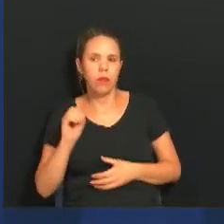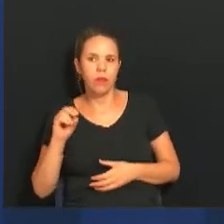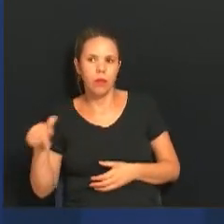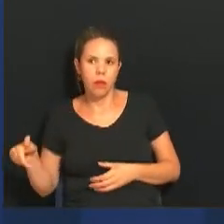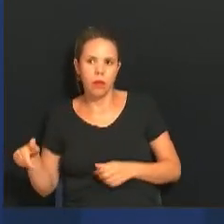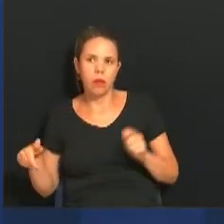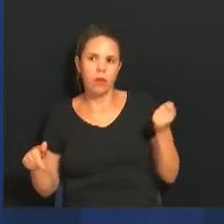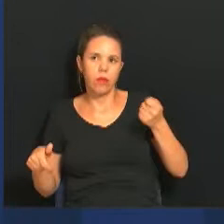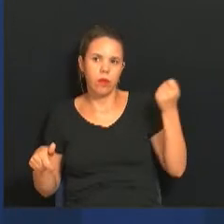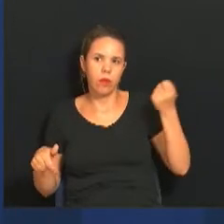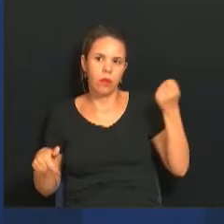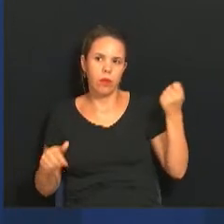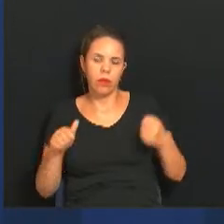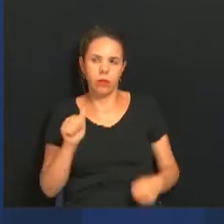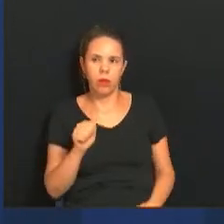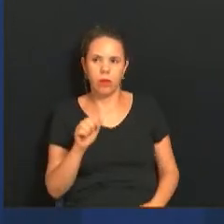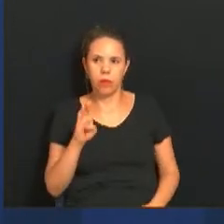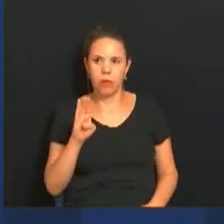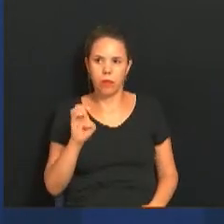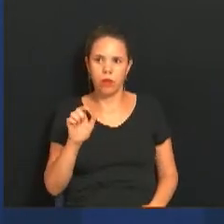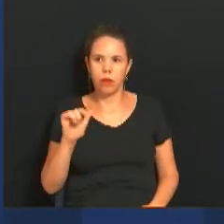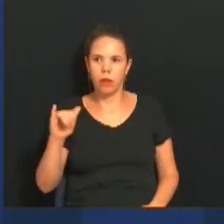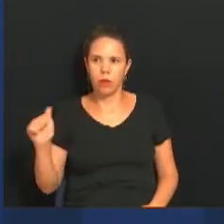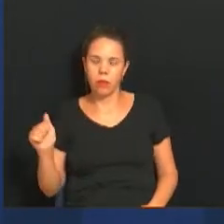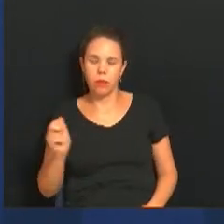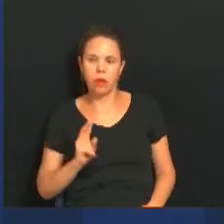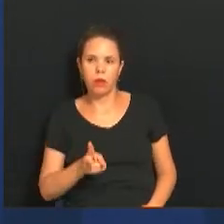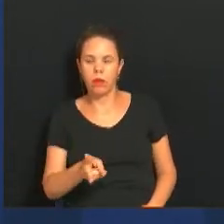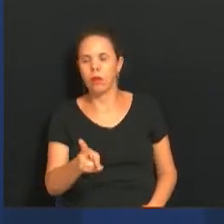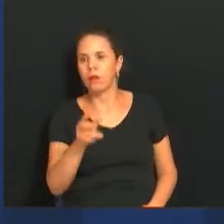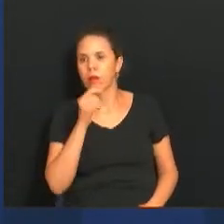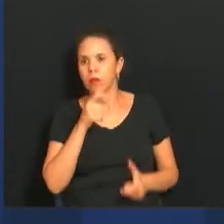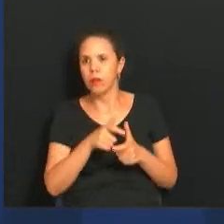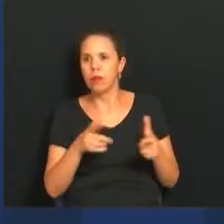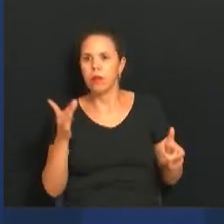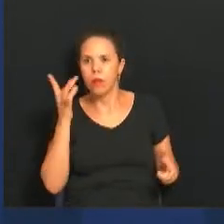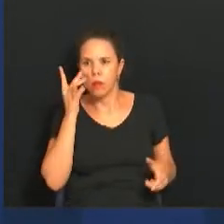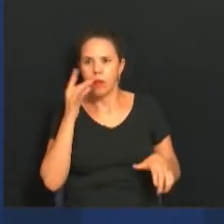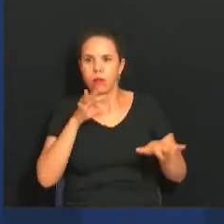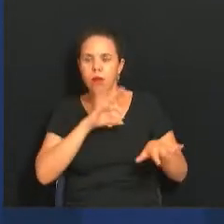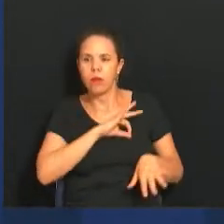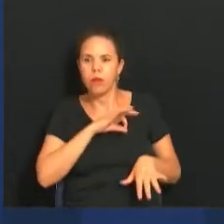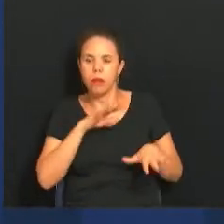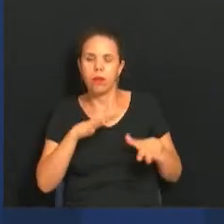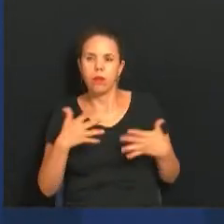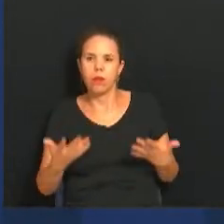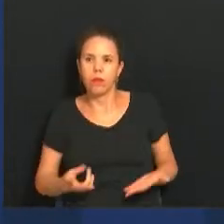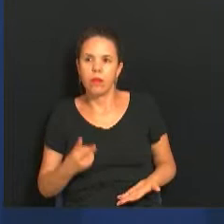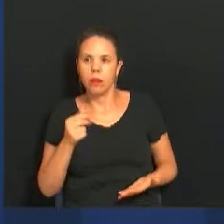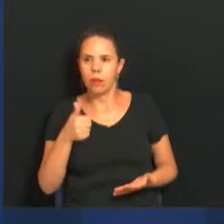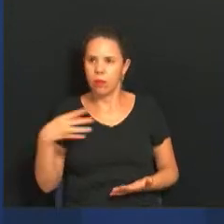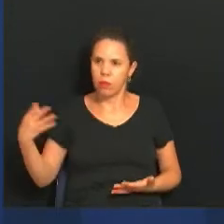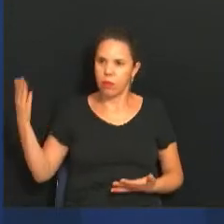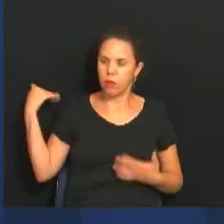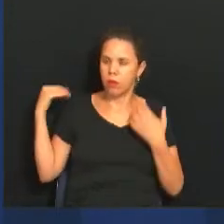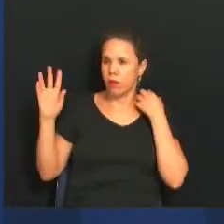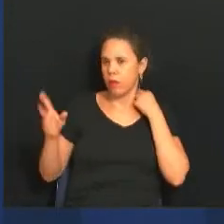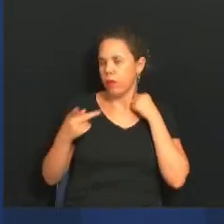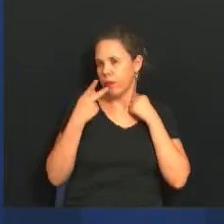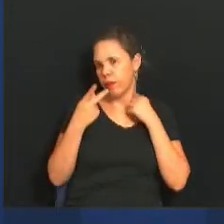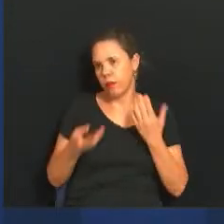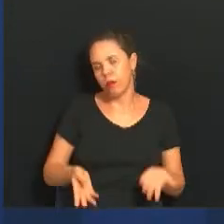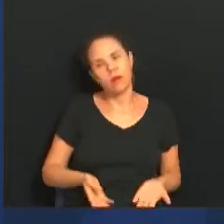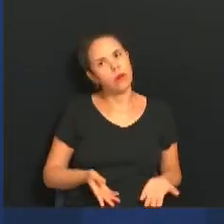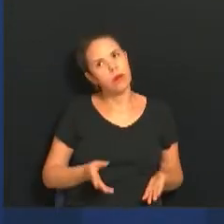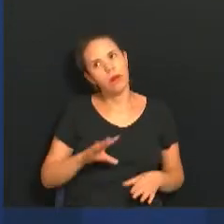da Abecásia, e aí conseguiu manter uma forte presença militar na área. 2014, o senhor já até citou aqui,